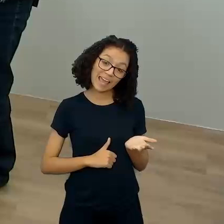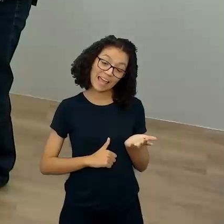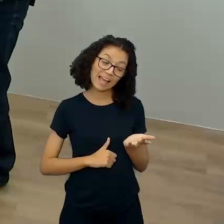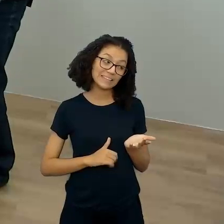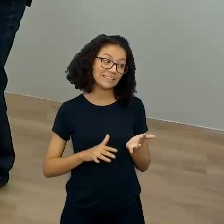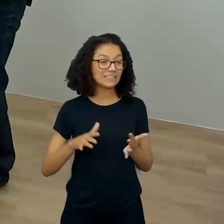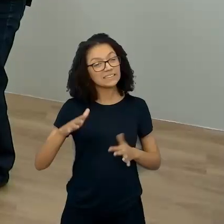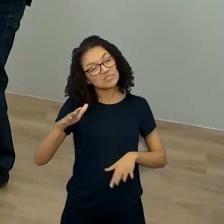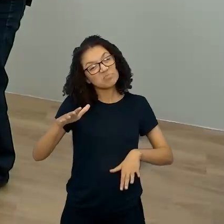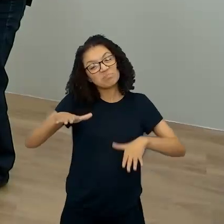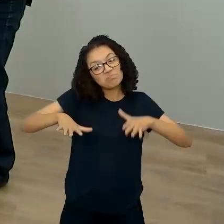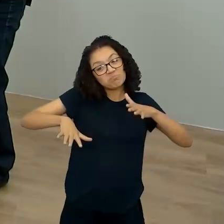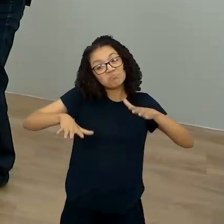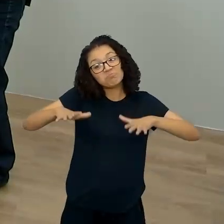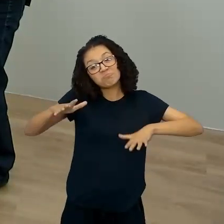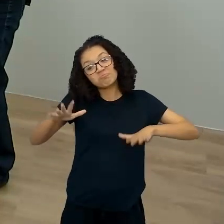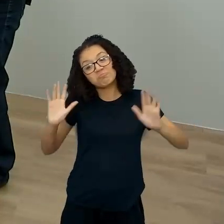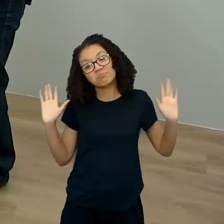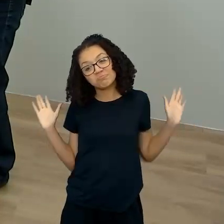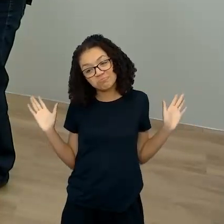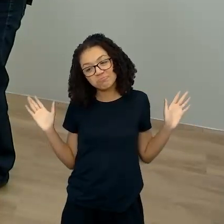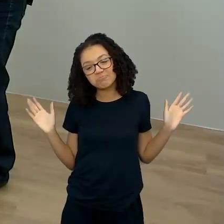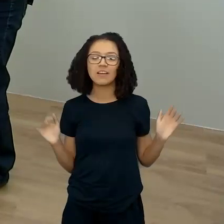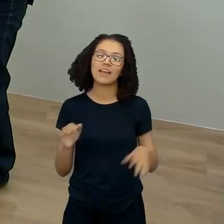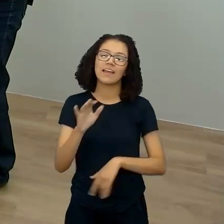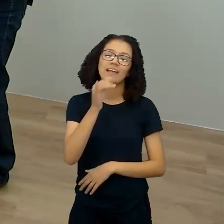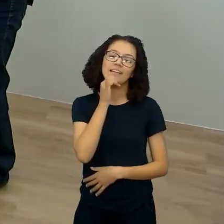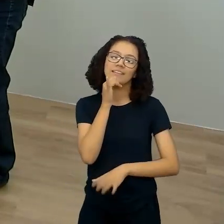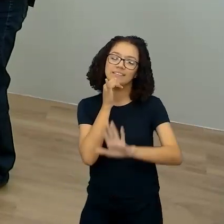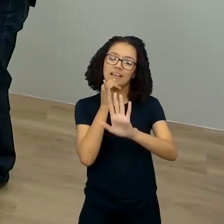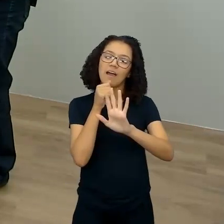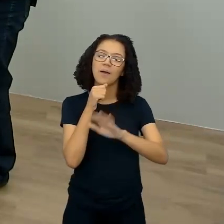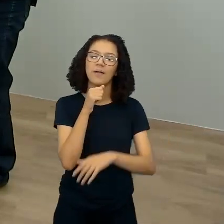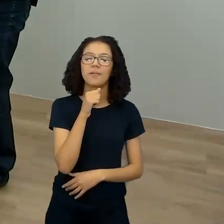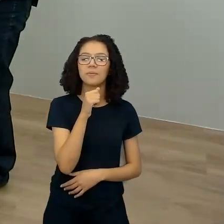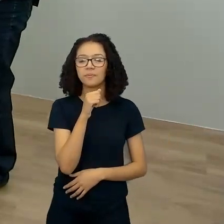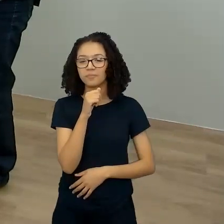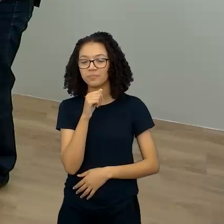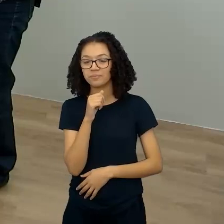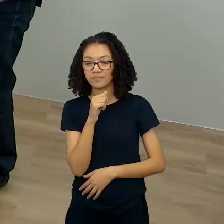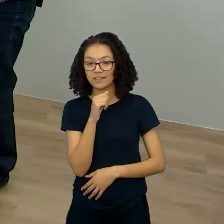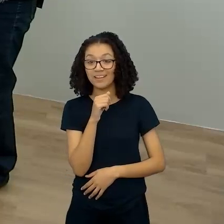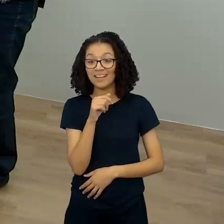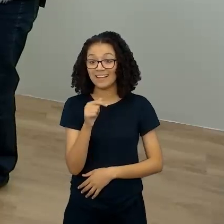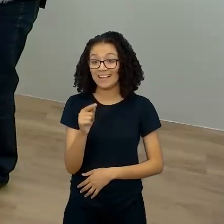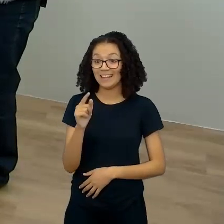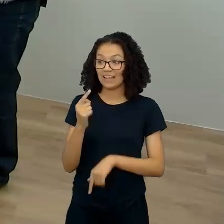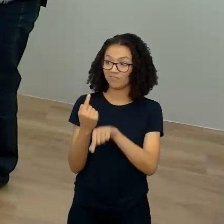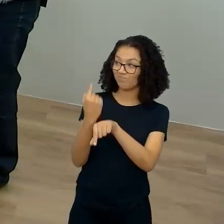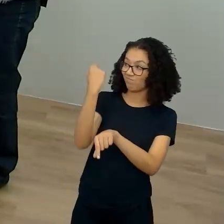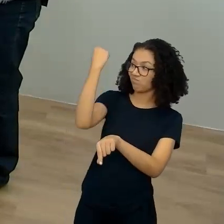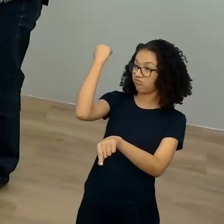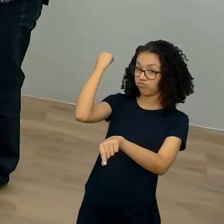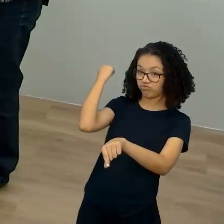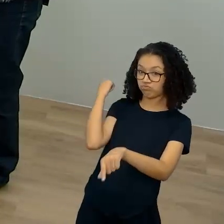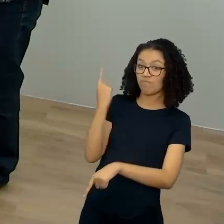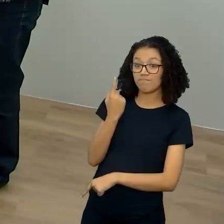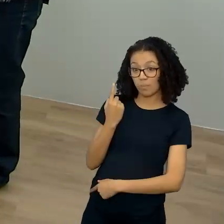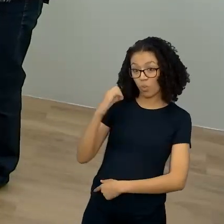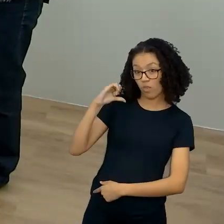Depende, né? Por exemplo, eu acho que na época dela, né? Na época